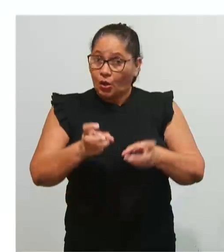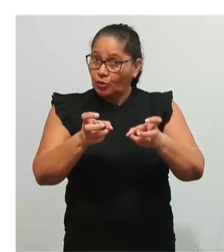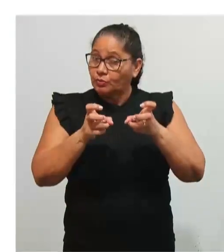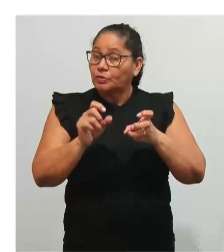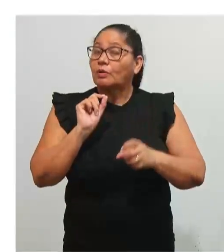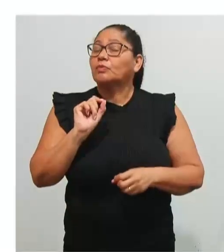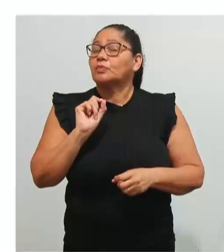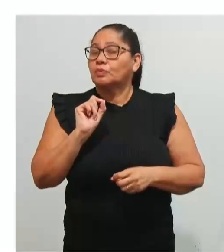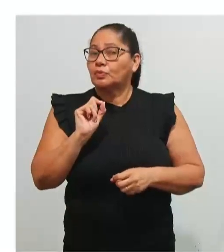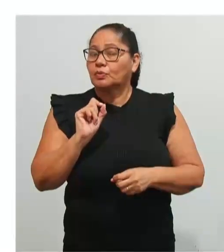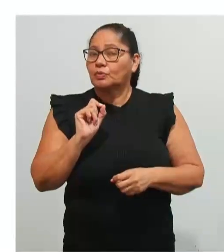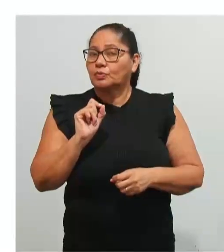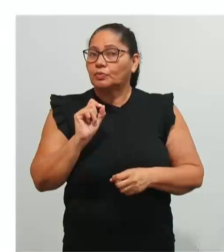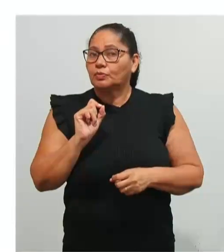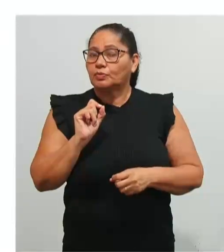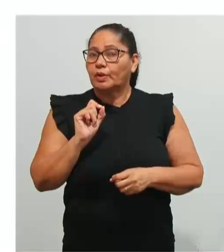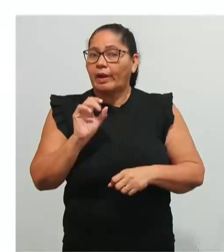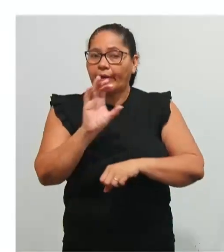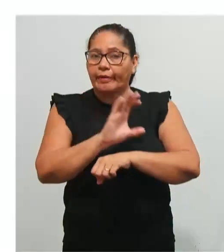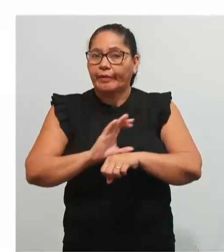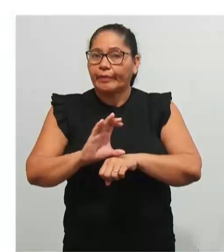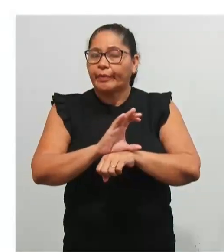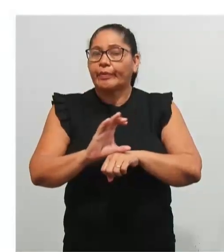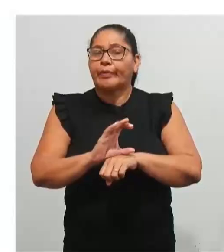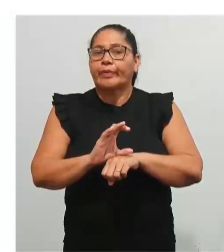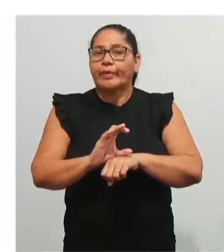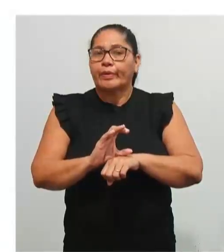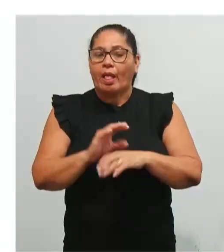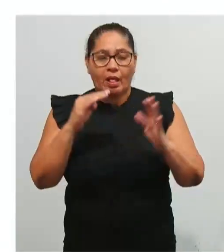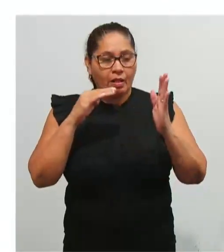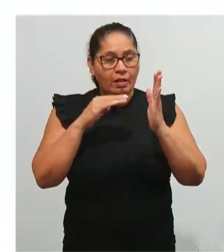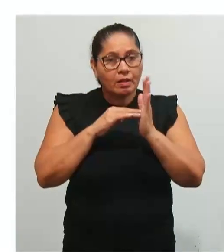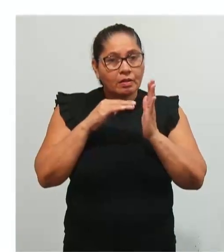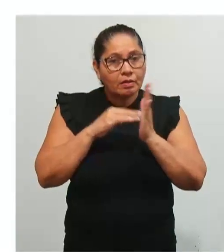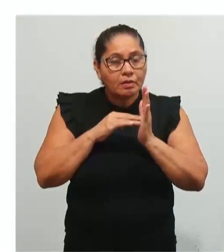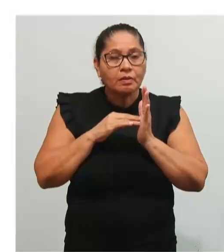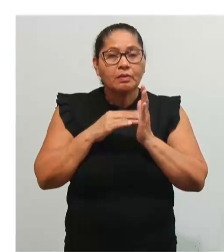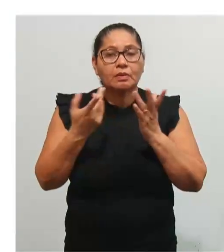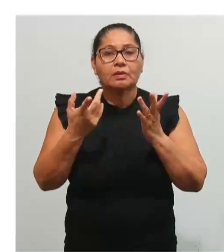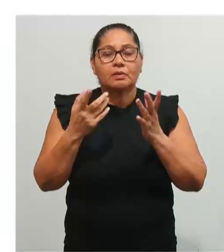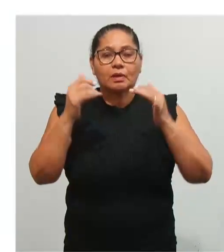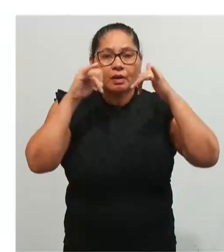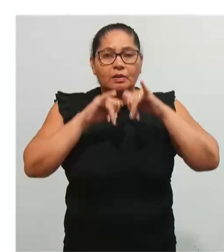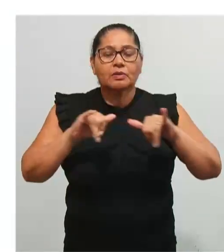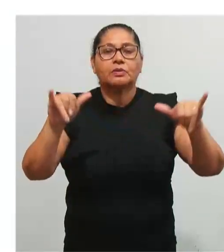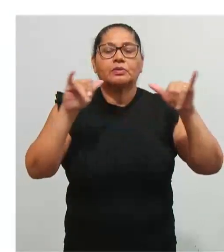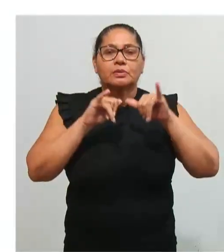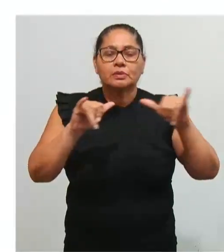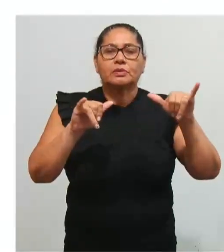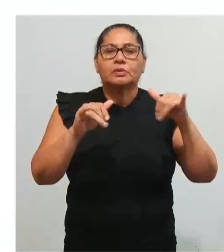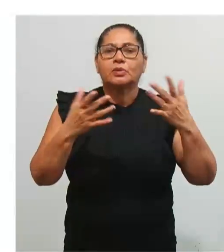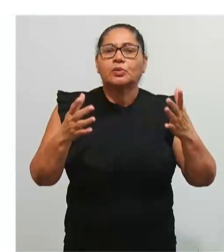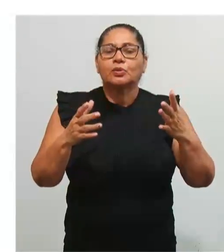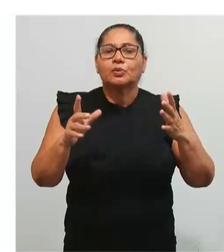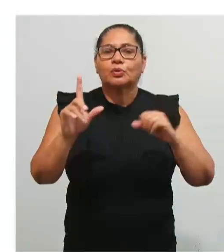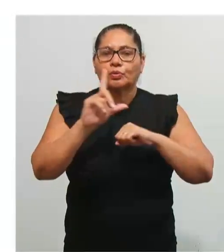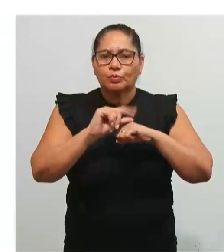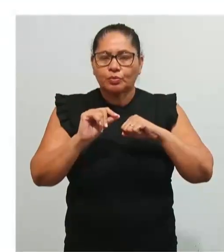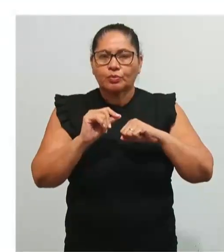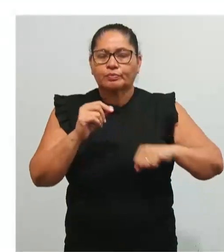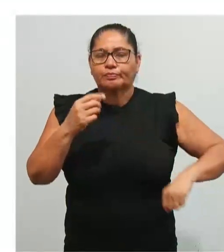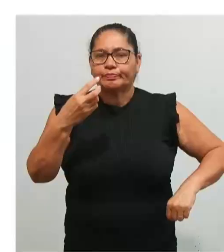Observa-se que o legislador constituinte estabeleceu os limites aos objetivos da publicidade, quando por meio do artigo